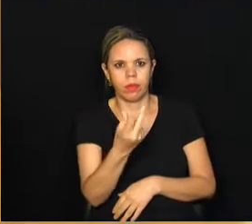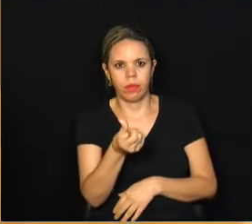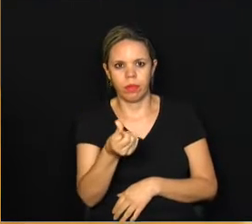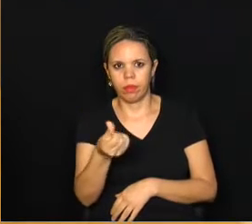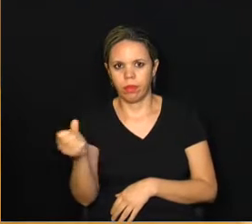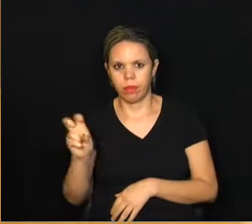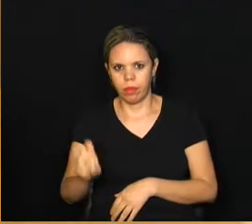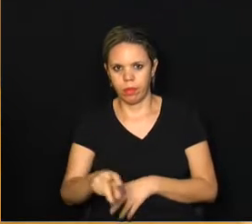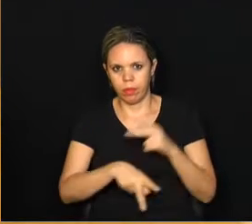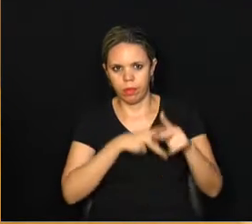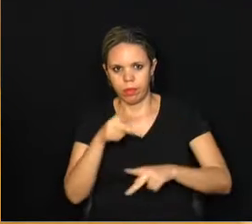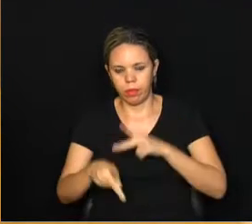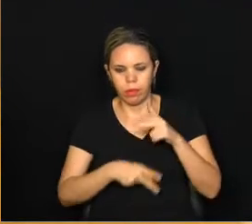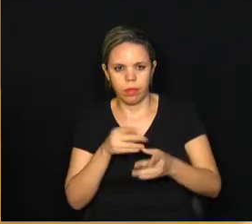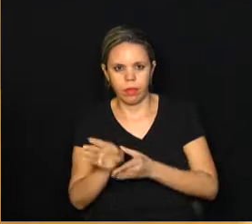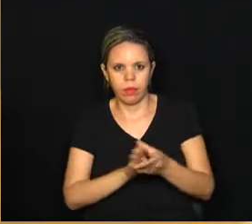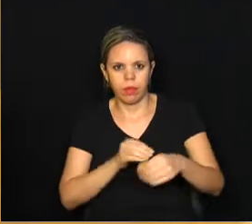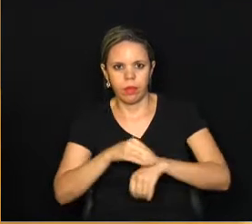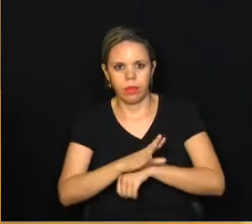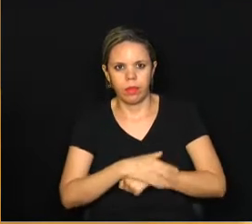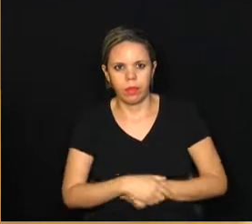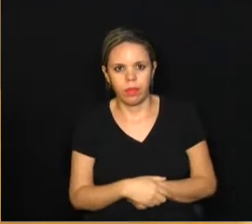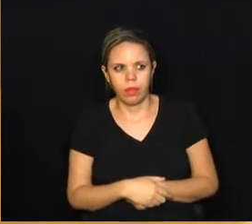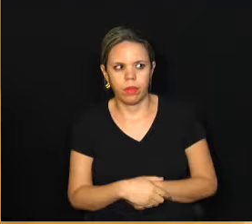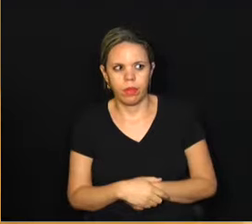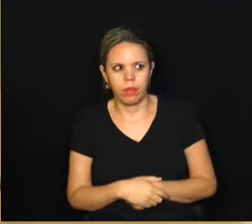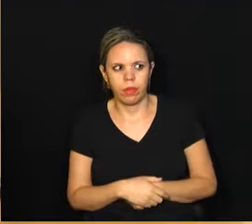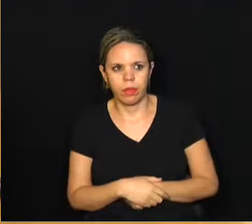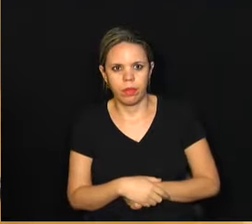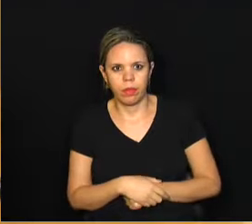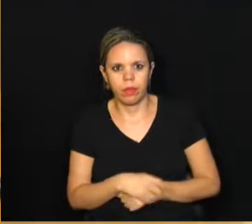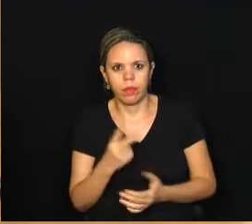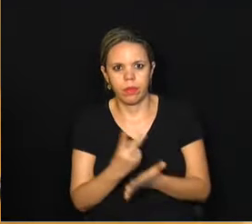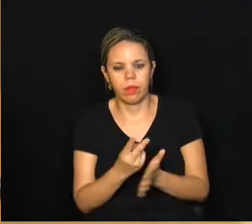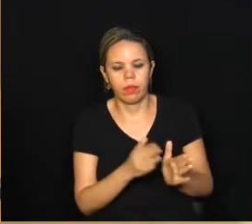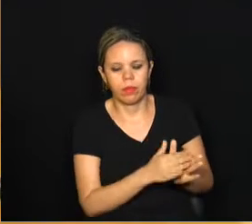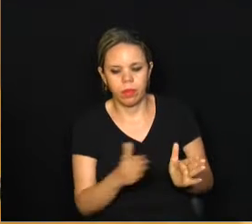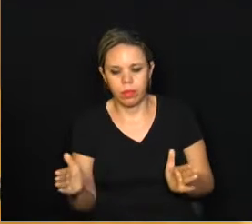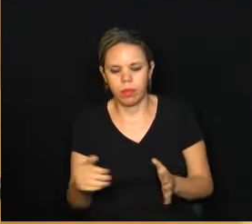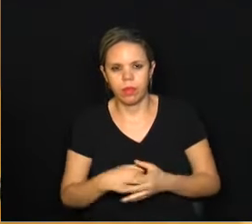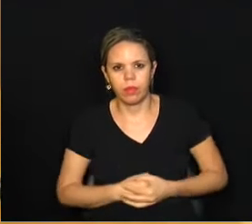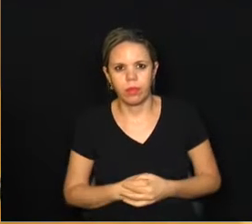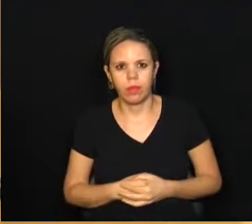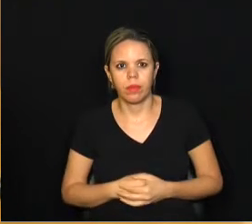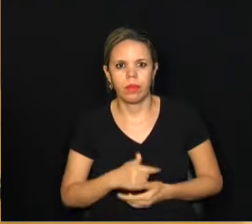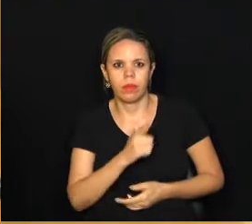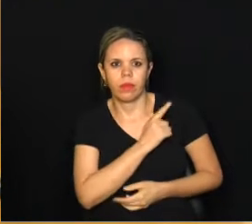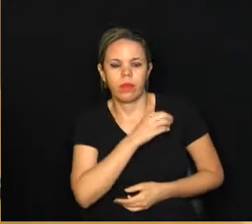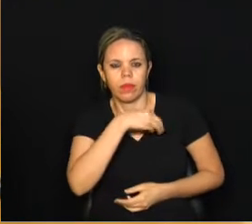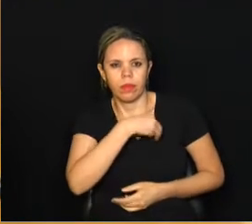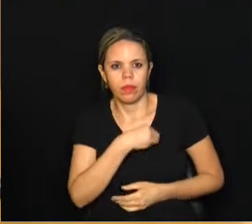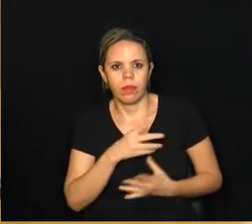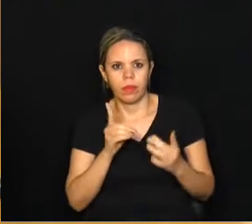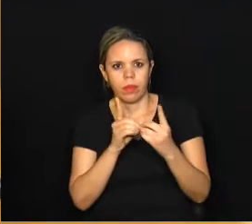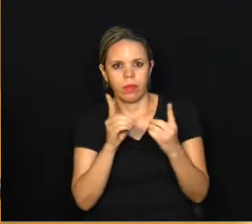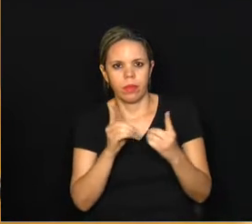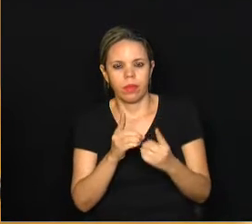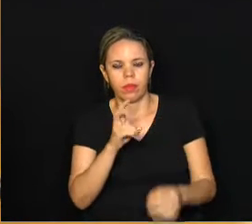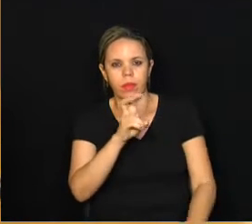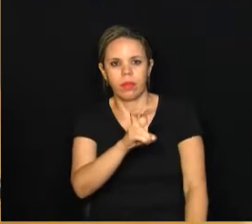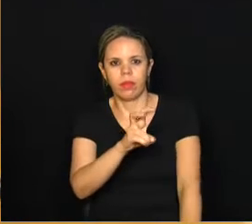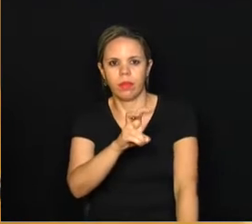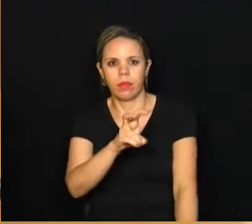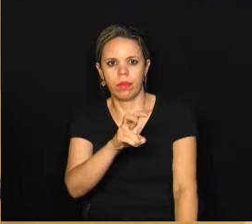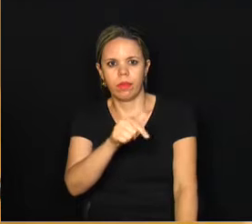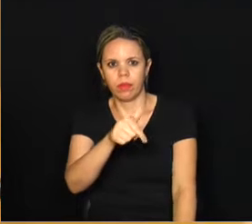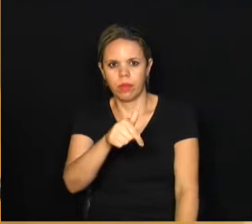11.265 pessoas foram orientadas. Nesse mesmo período, a Guarda atendeu